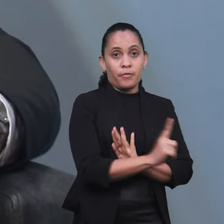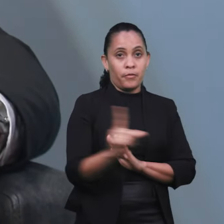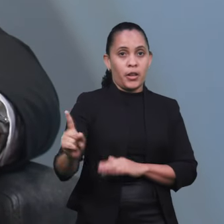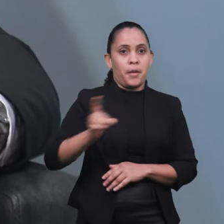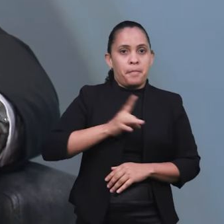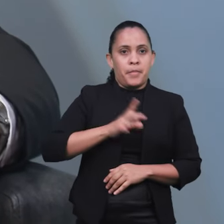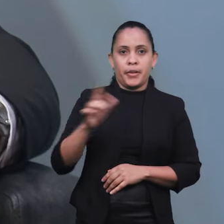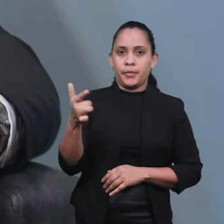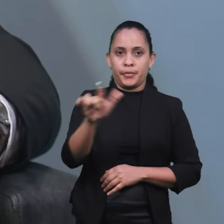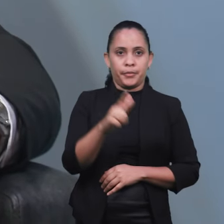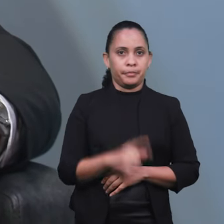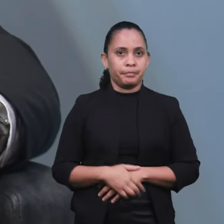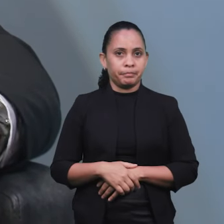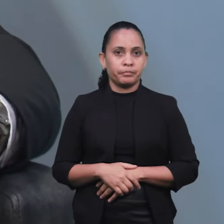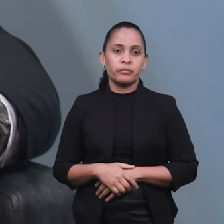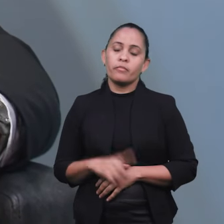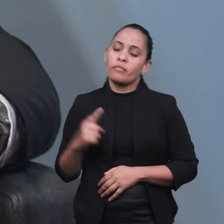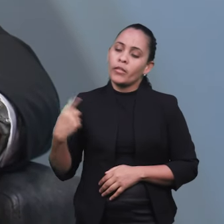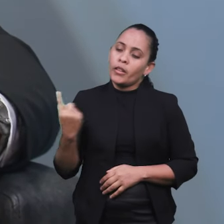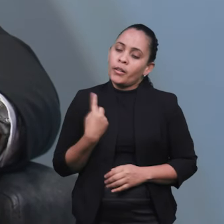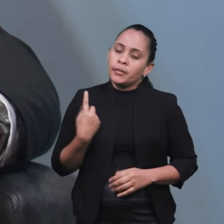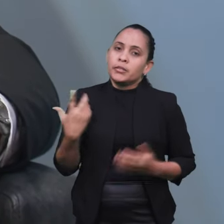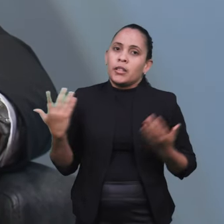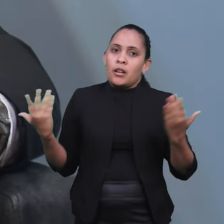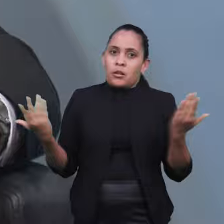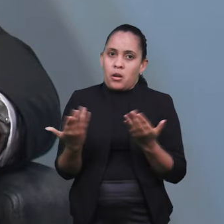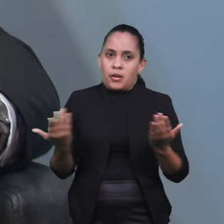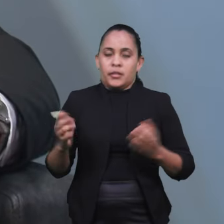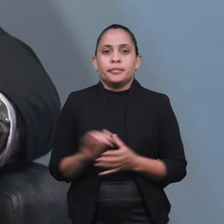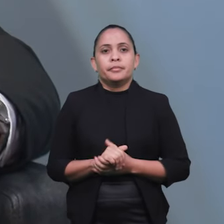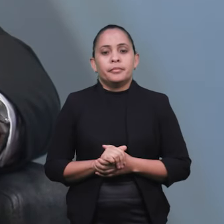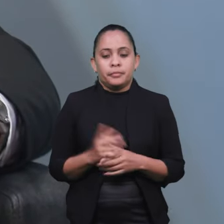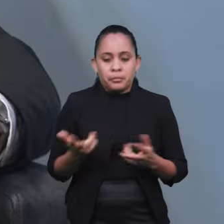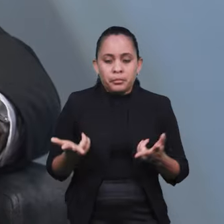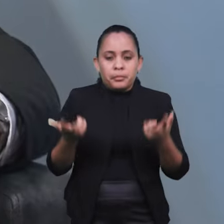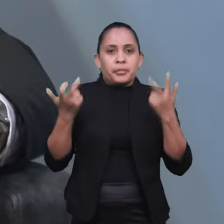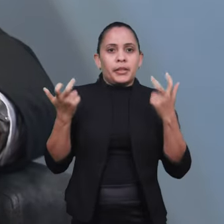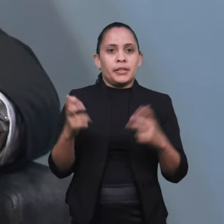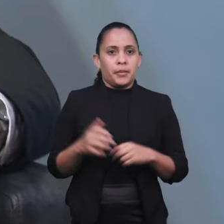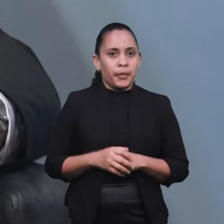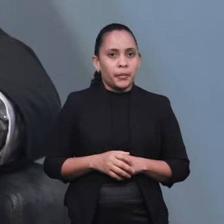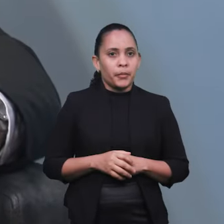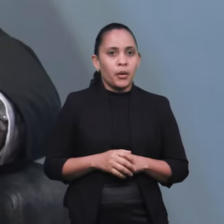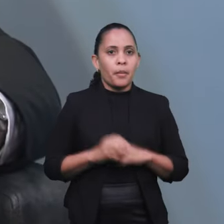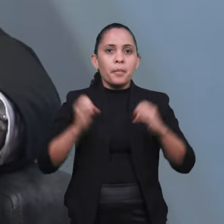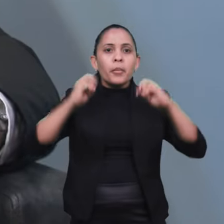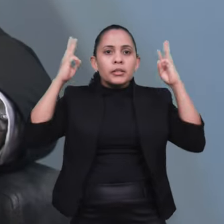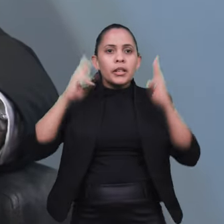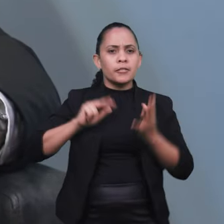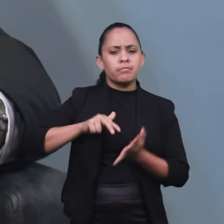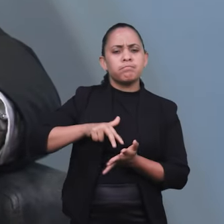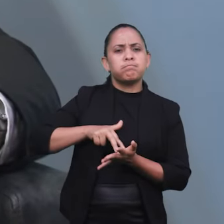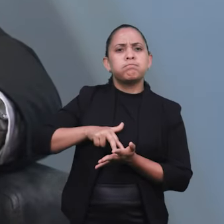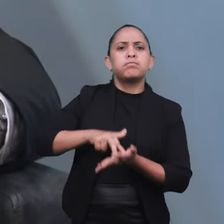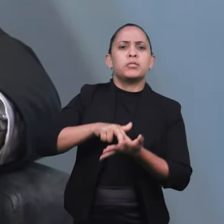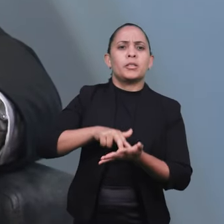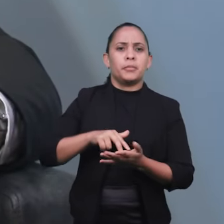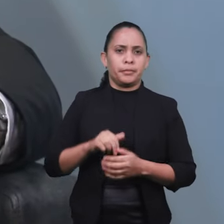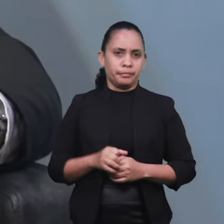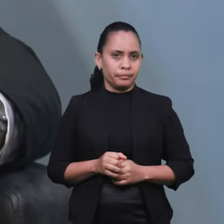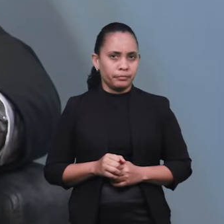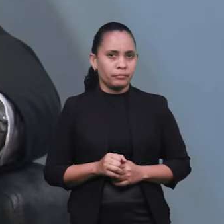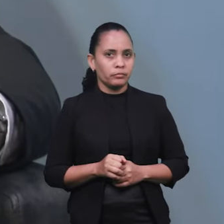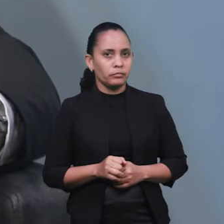temeu. Exatamente. E quando nós migramos aqui, porque ficou firme. Porque ficou